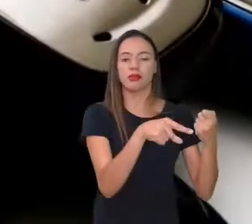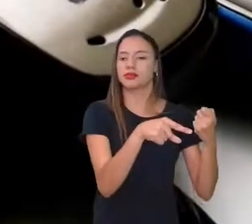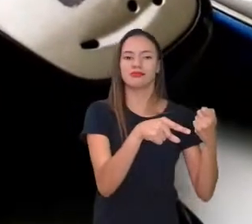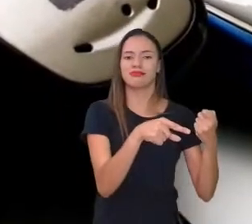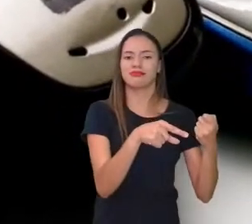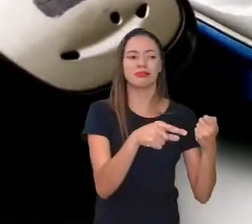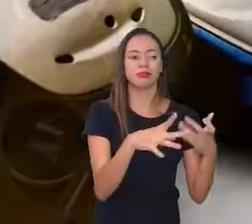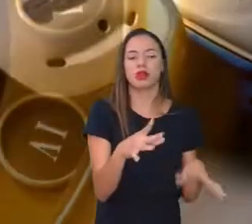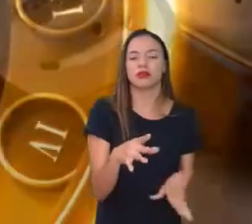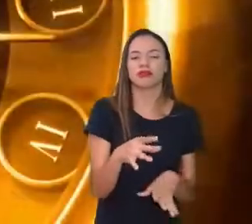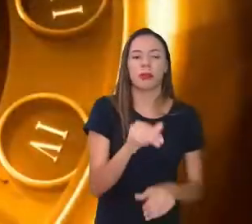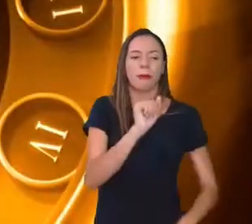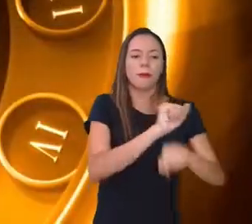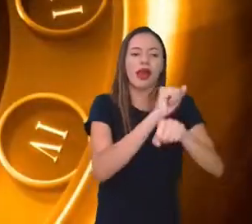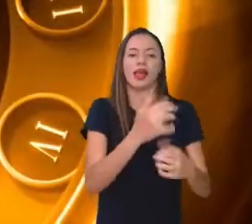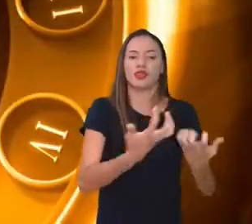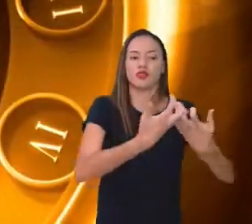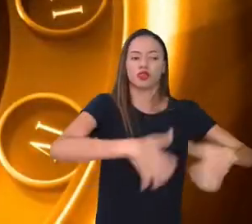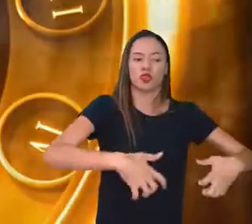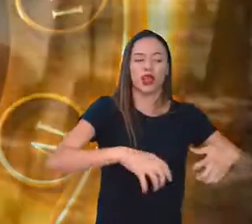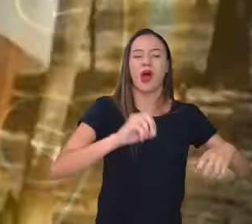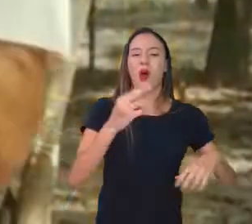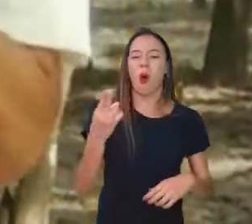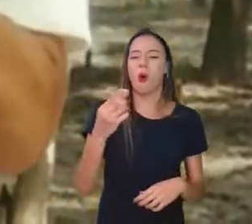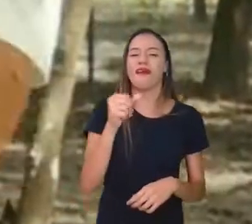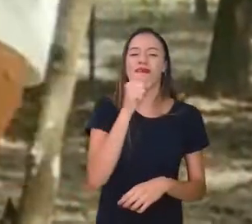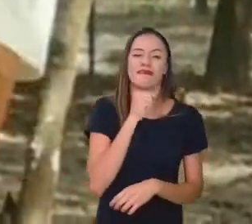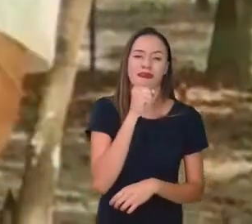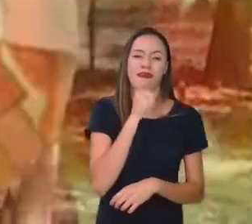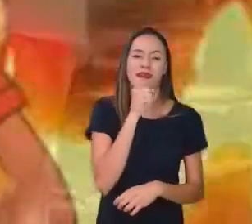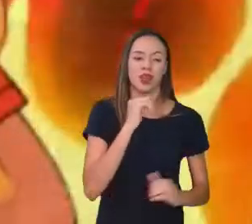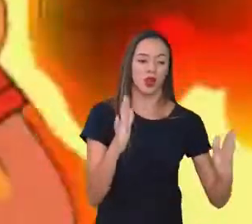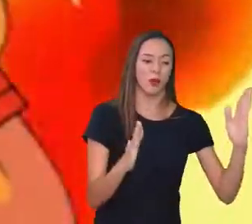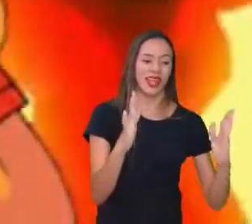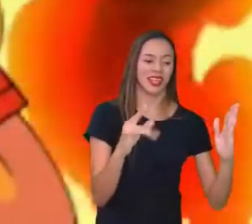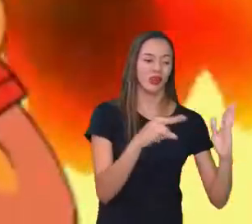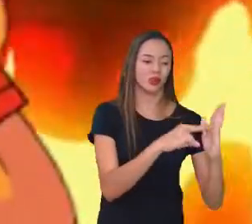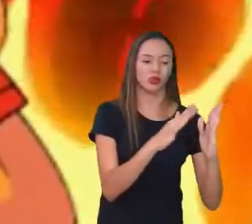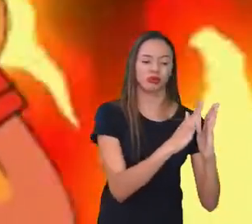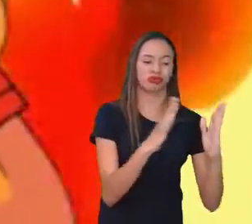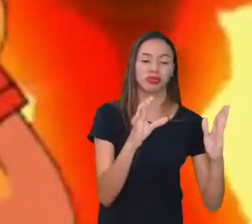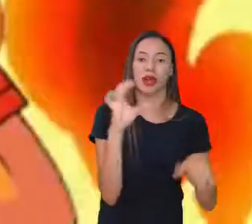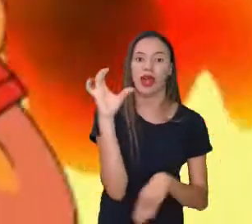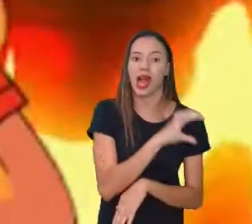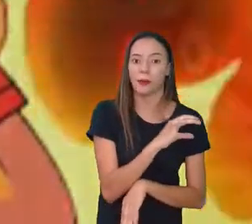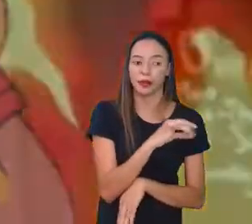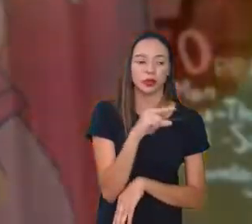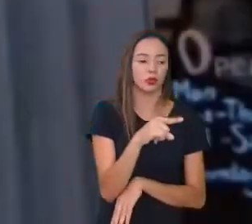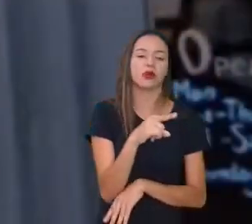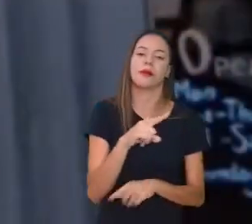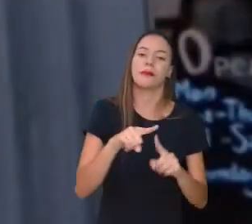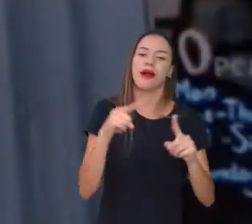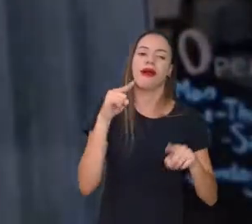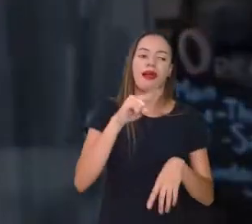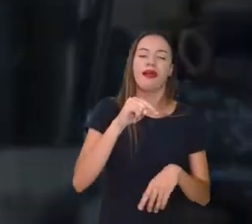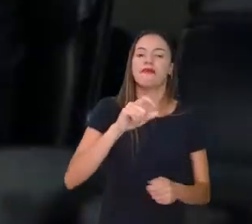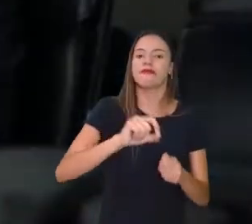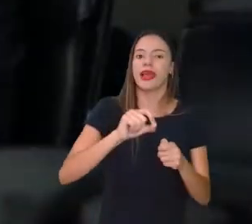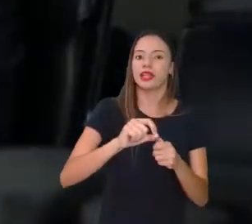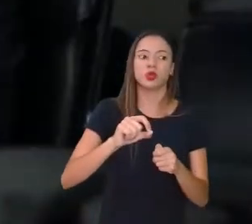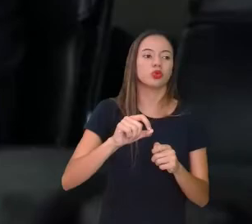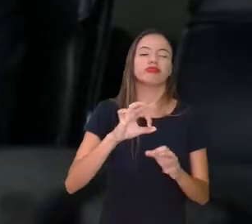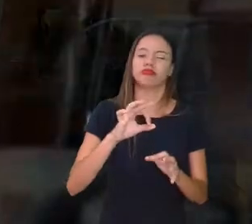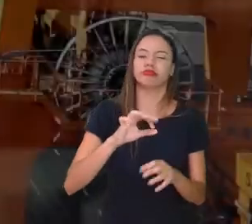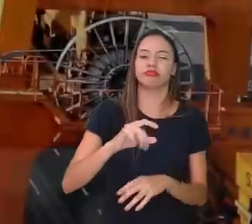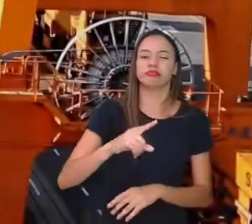ou obsoleto em um período de tempo relativamente curto, de forma proposital, ou seja,